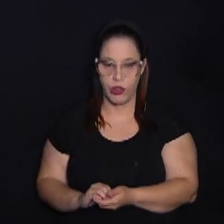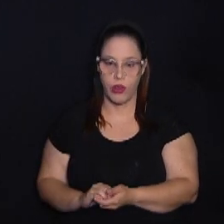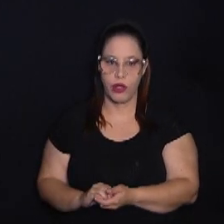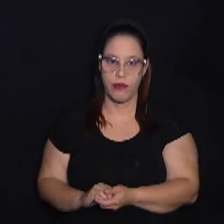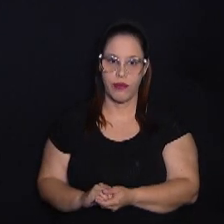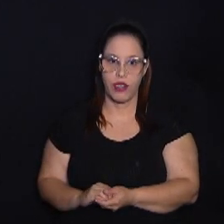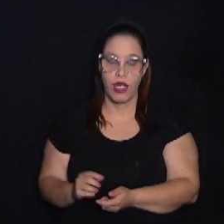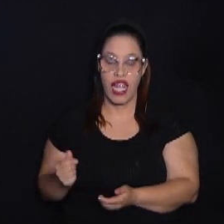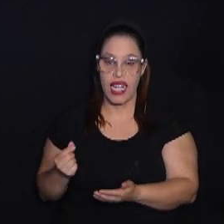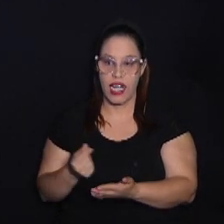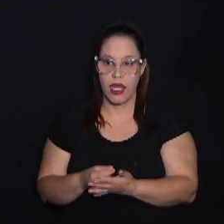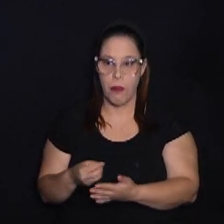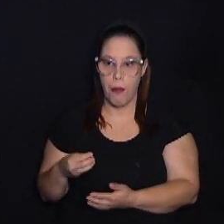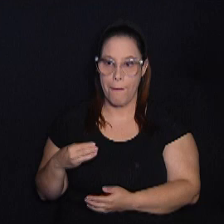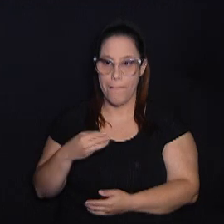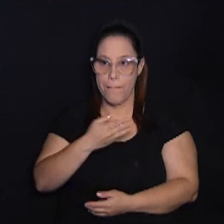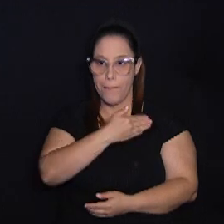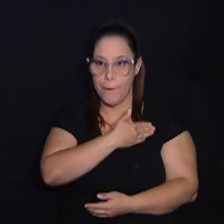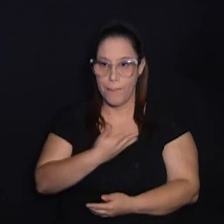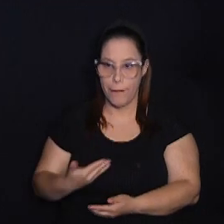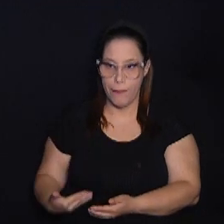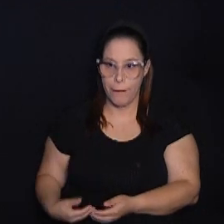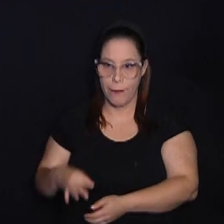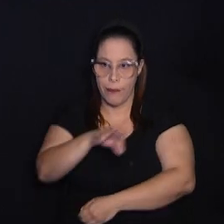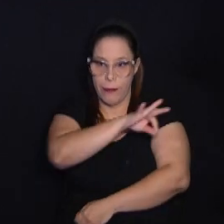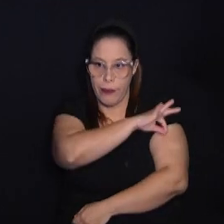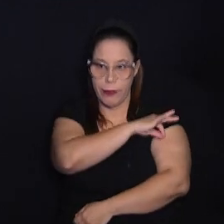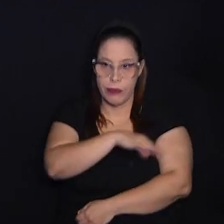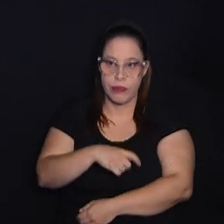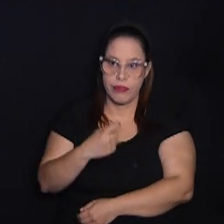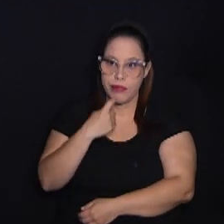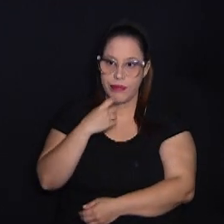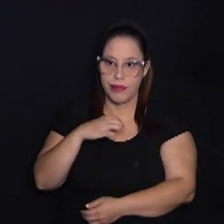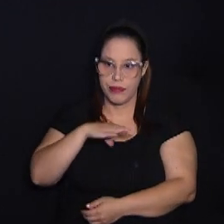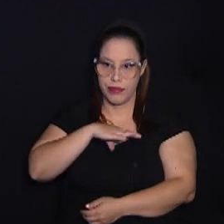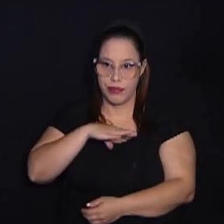da Prefeitura Municipal de Campinas.